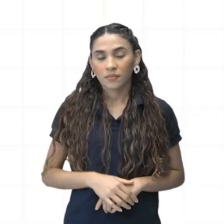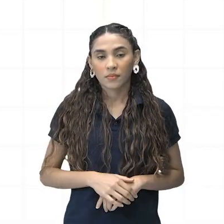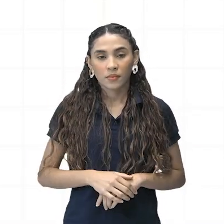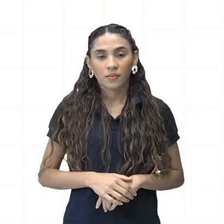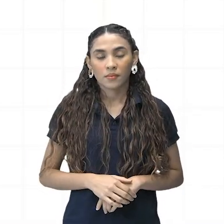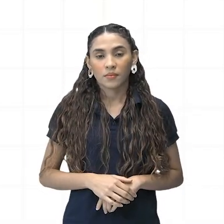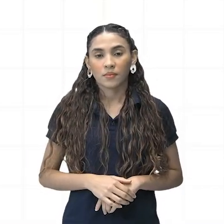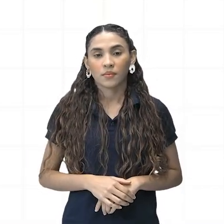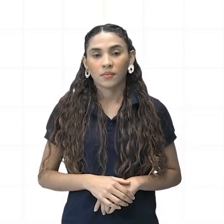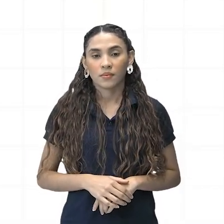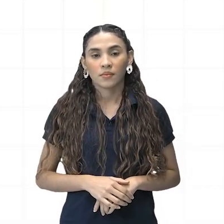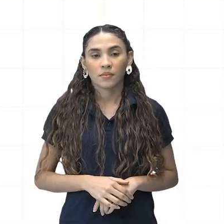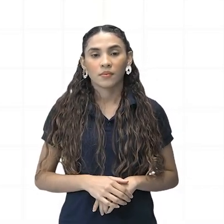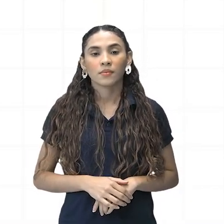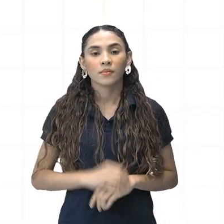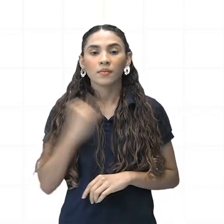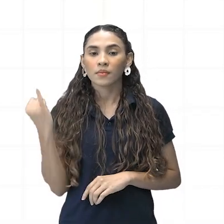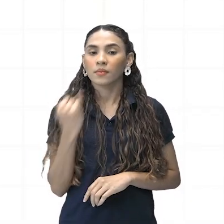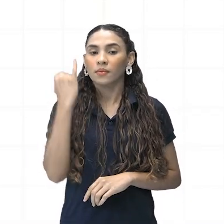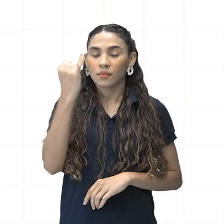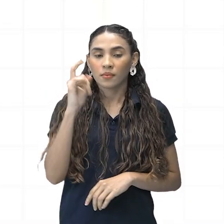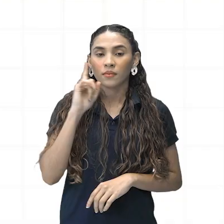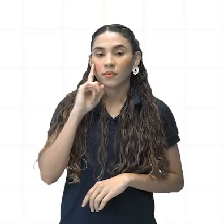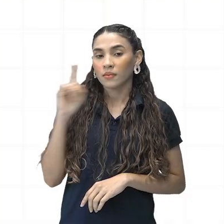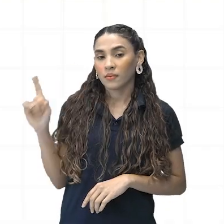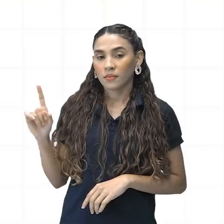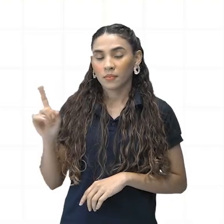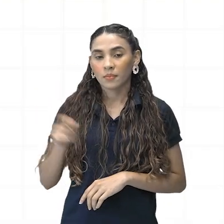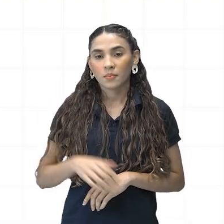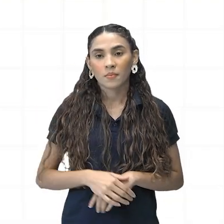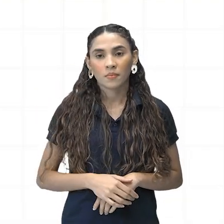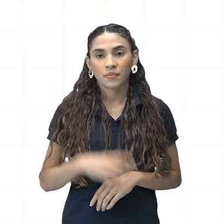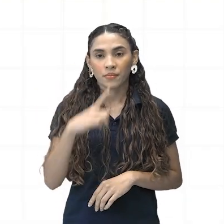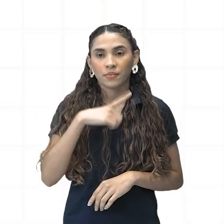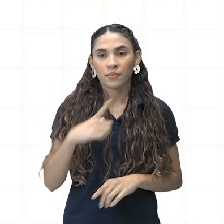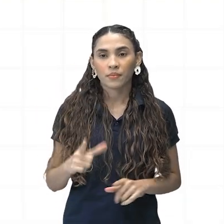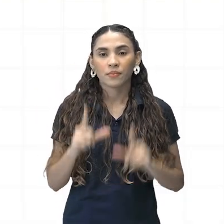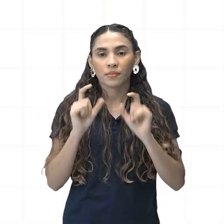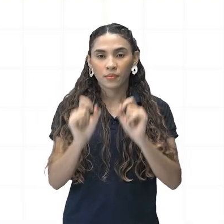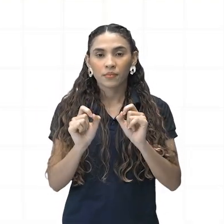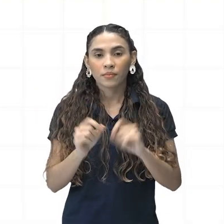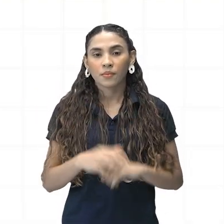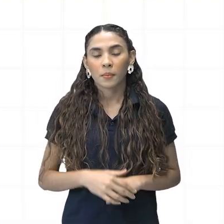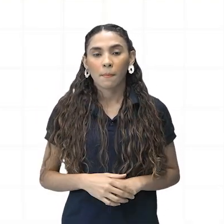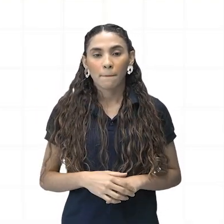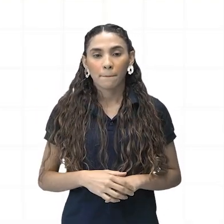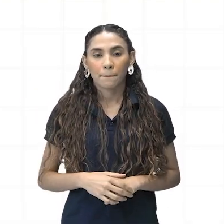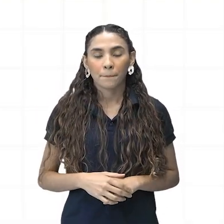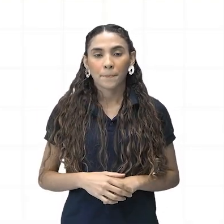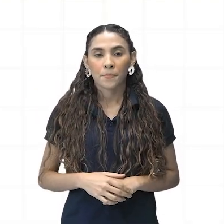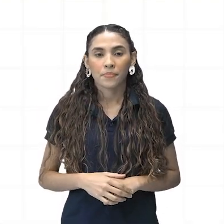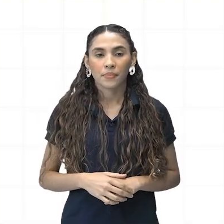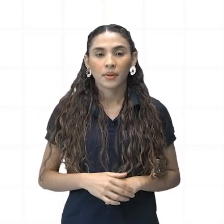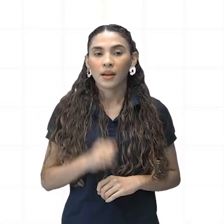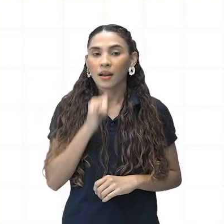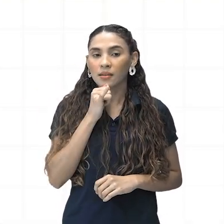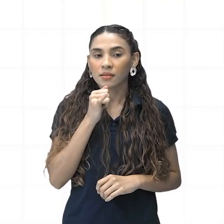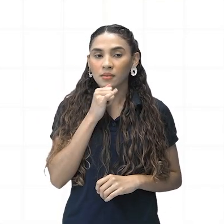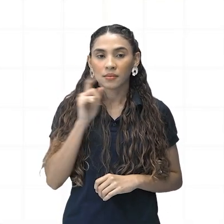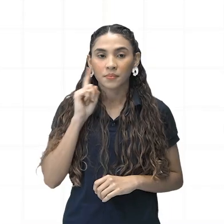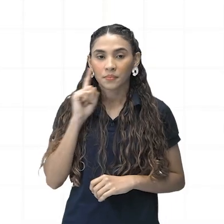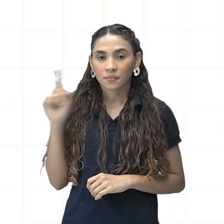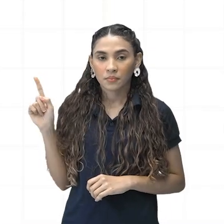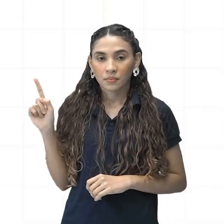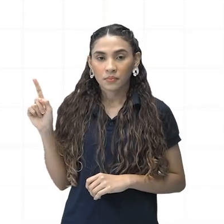aqui. É importante eu ter esse seguinte cuidado. Vou pegar a tabela aqui para a